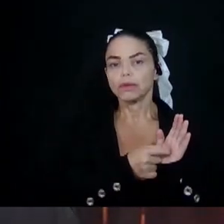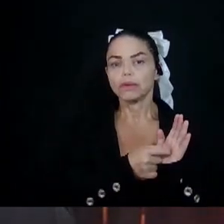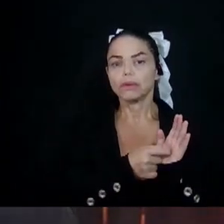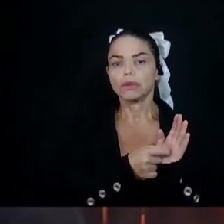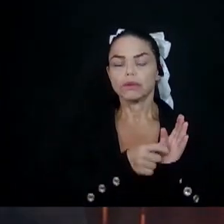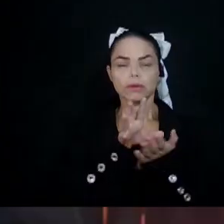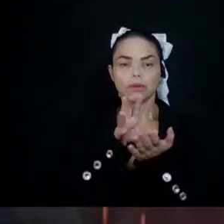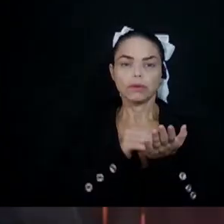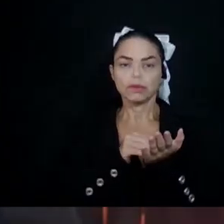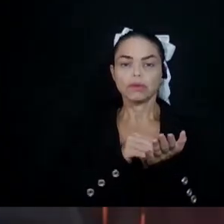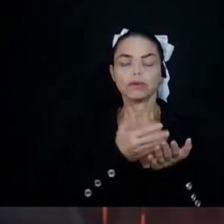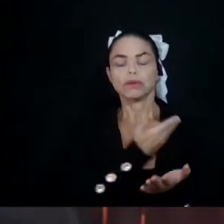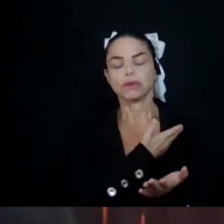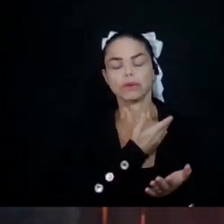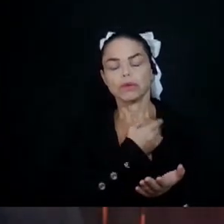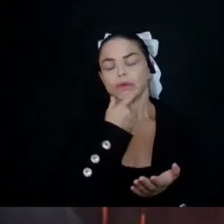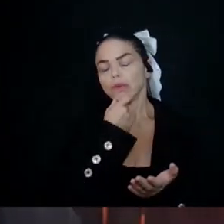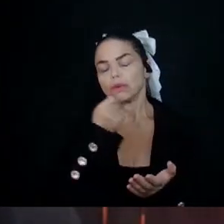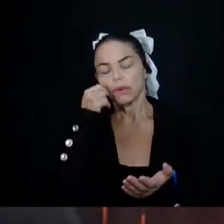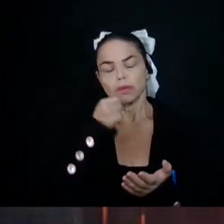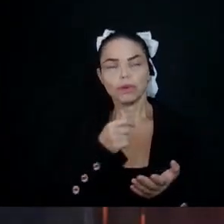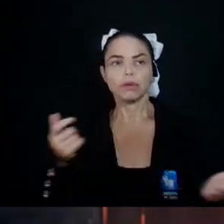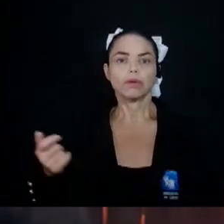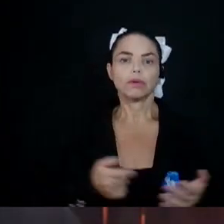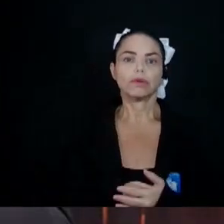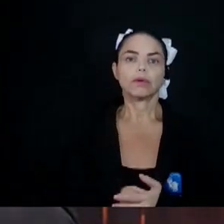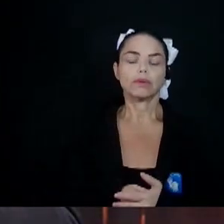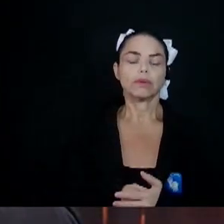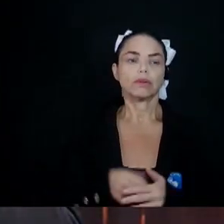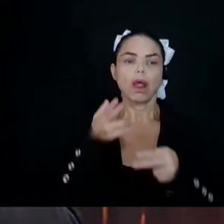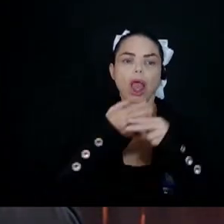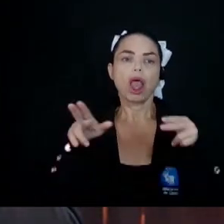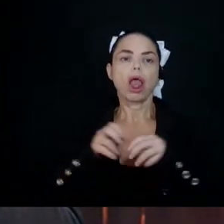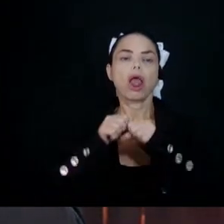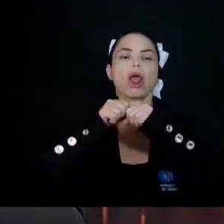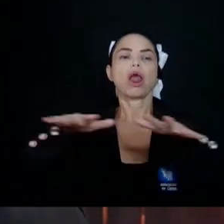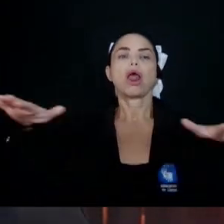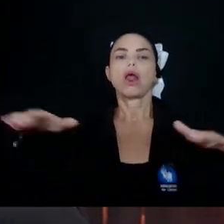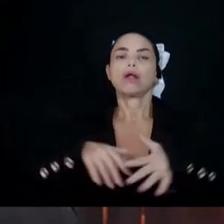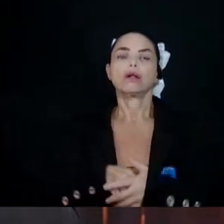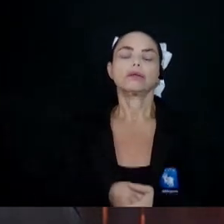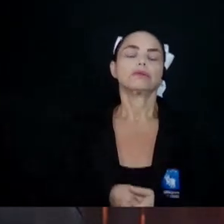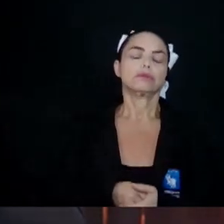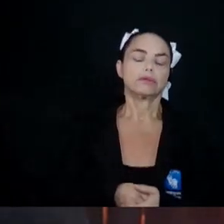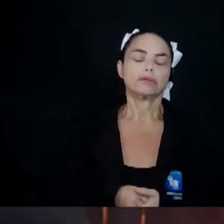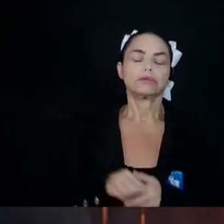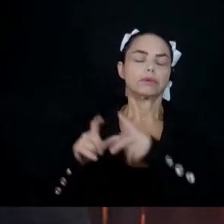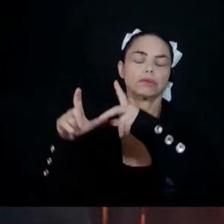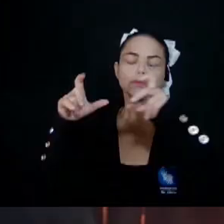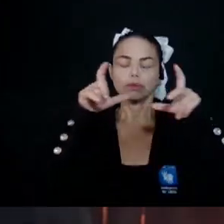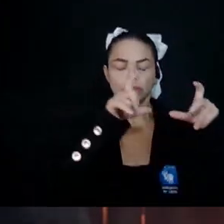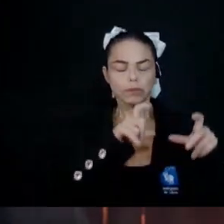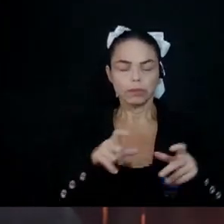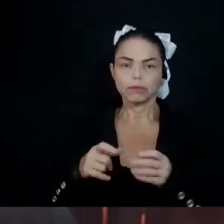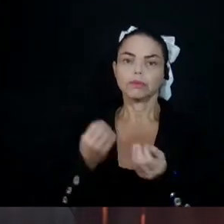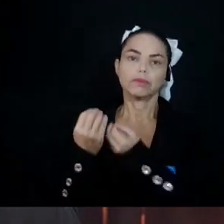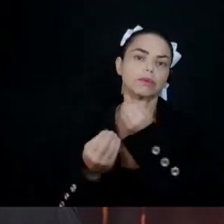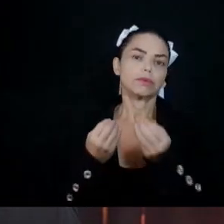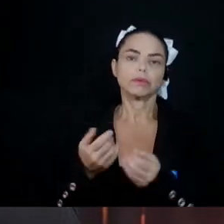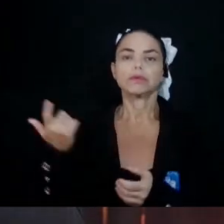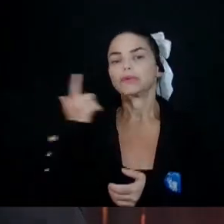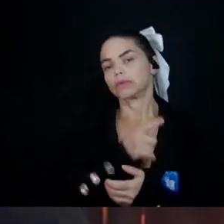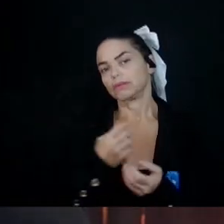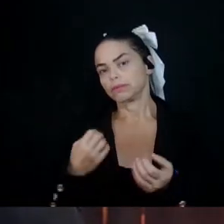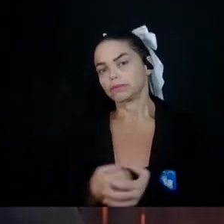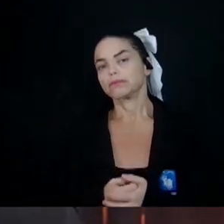da coleguinha, do coleguinha e colocar num corpo nu e divulgar essas fotos. Né? Como que eles conseguem fazer isso?